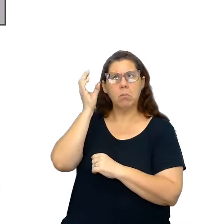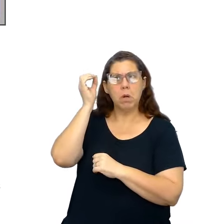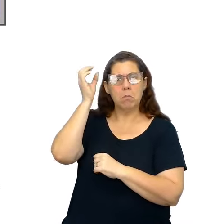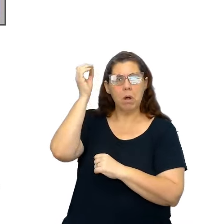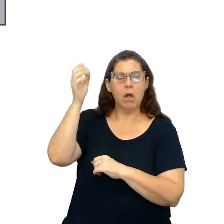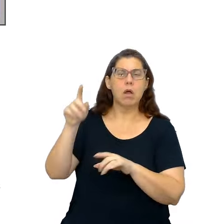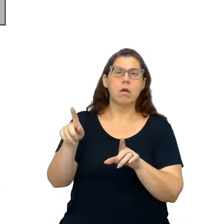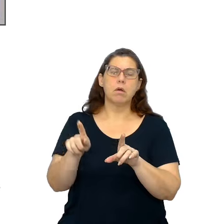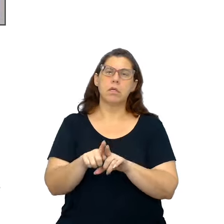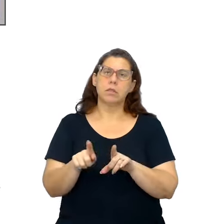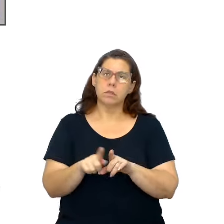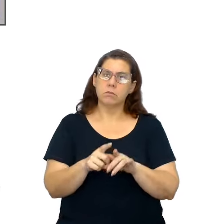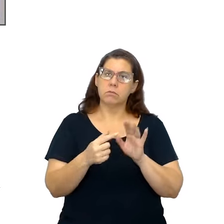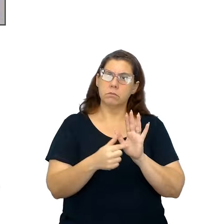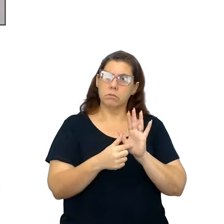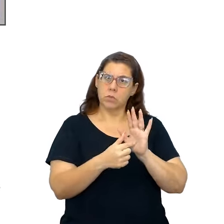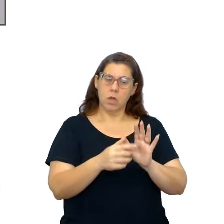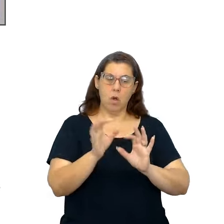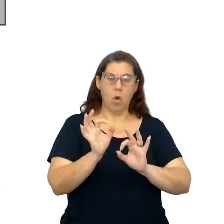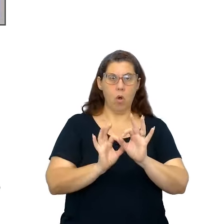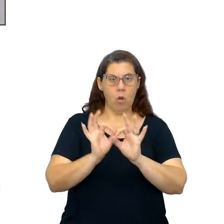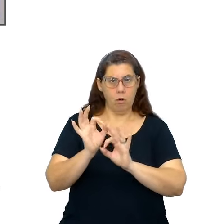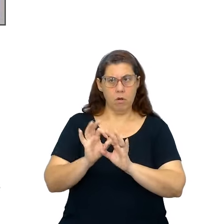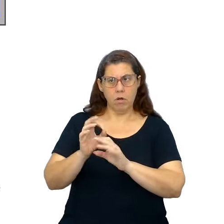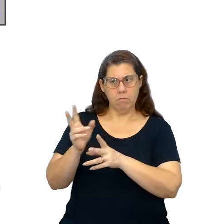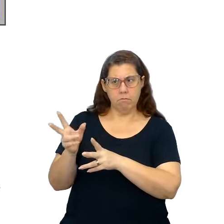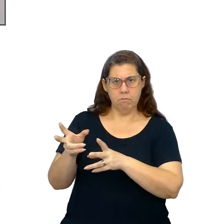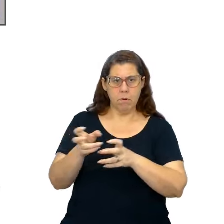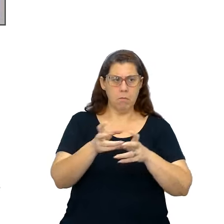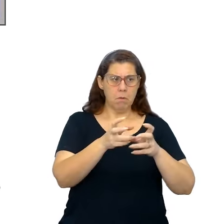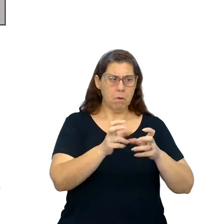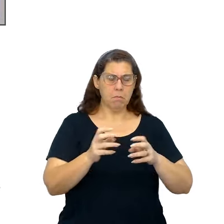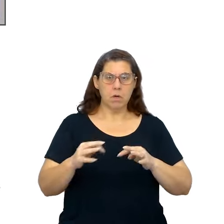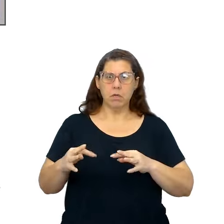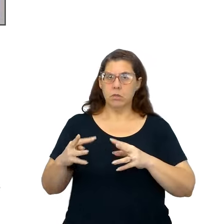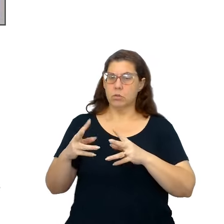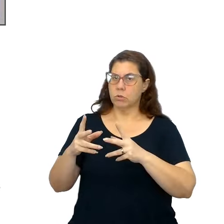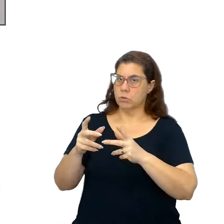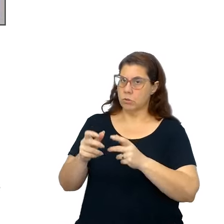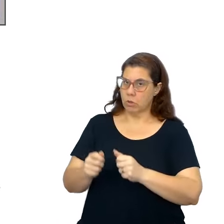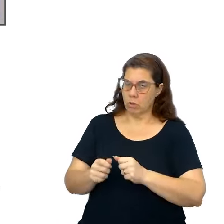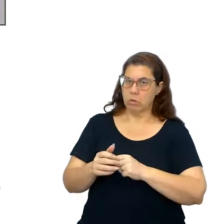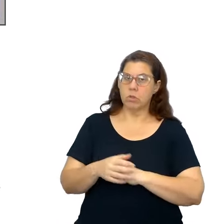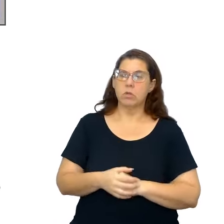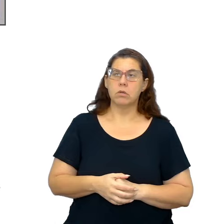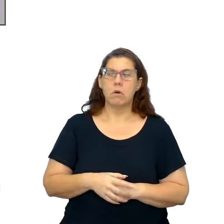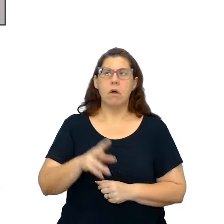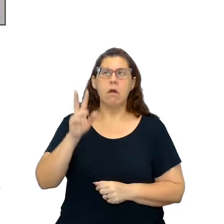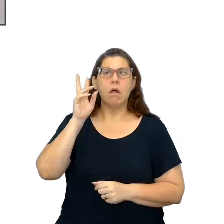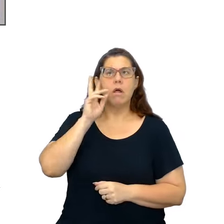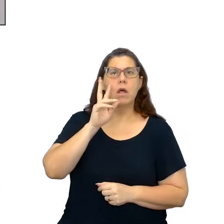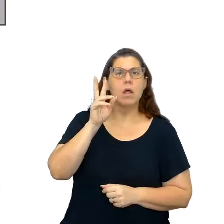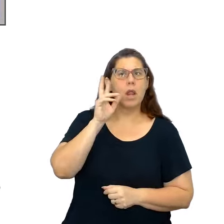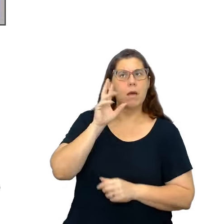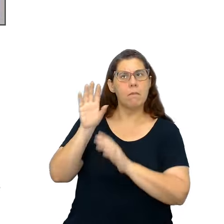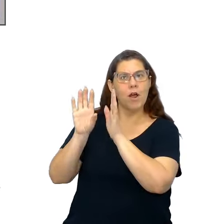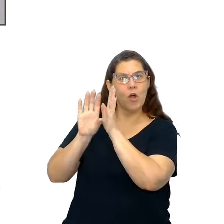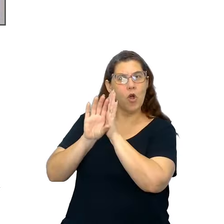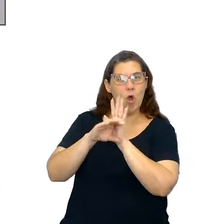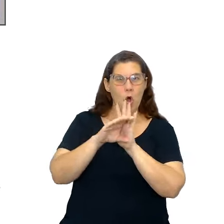sucessivas, né? Trazer a construção e a percepção do todo para resgatar